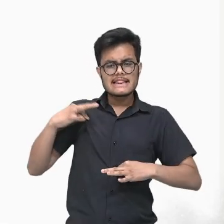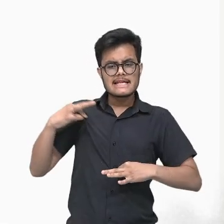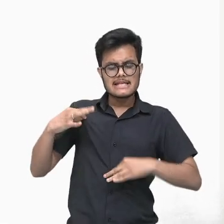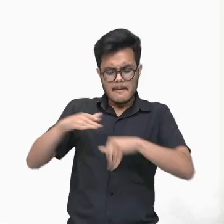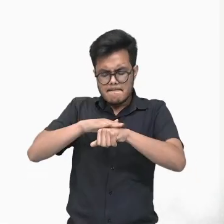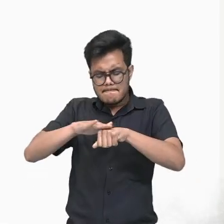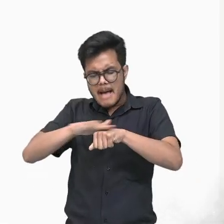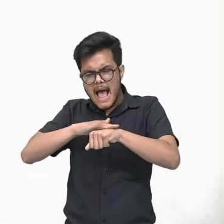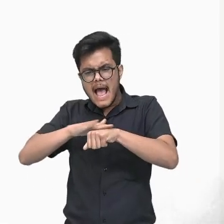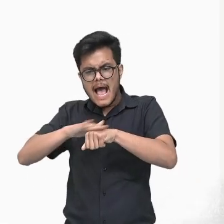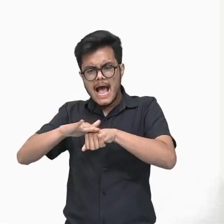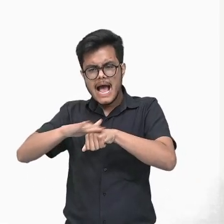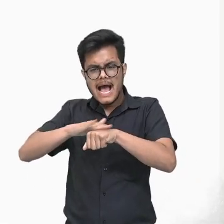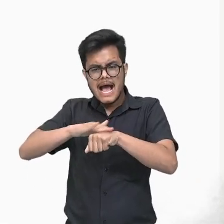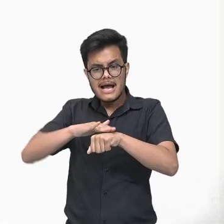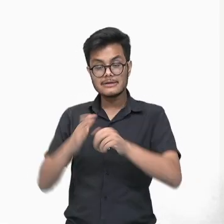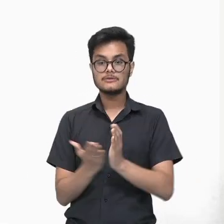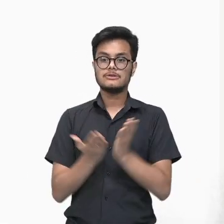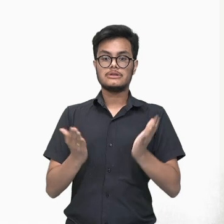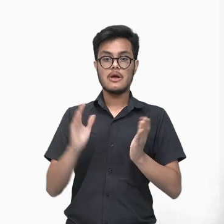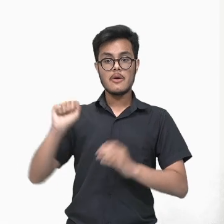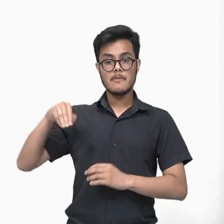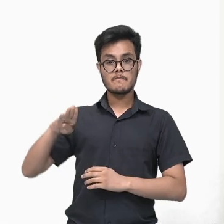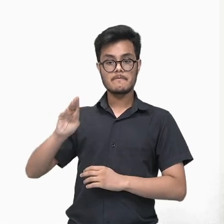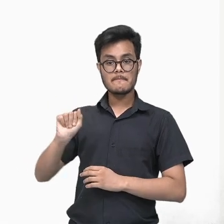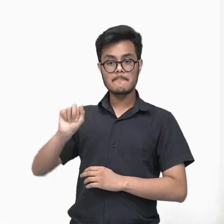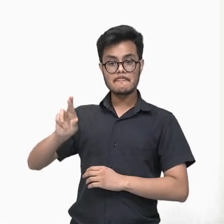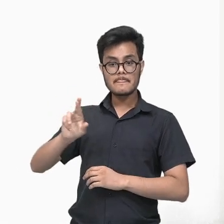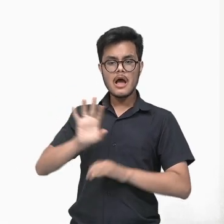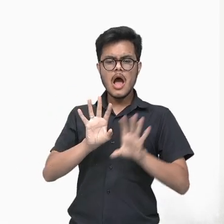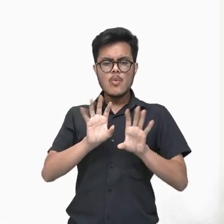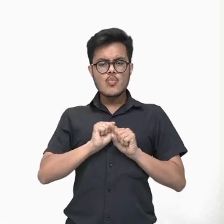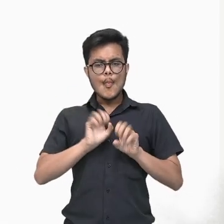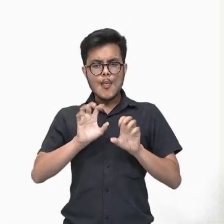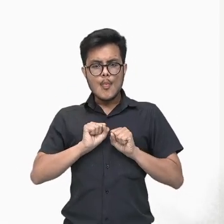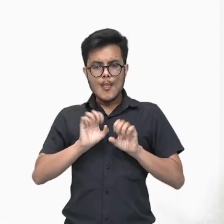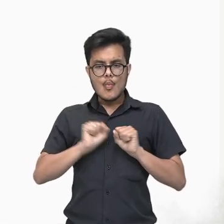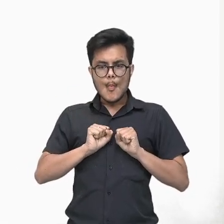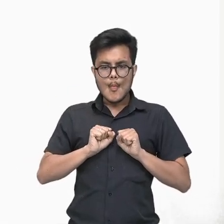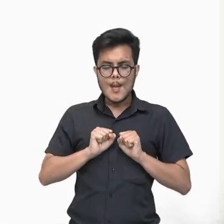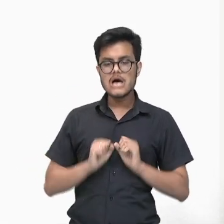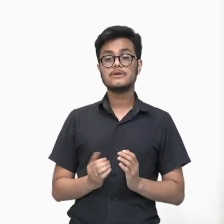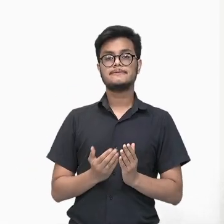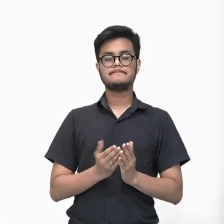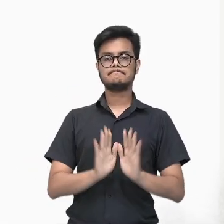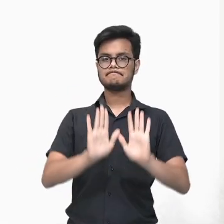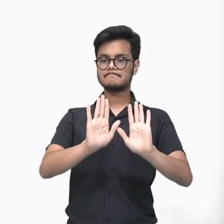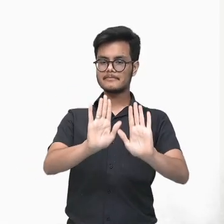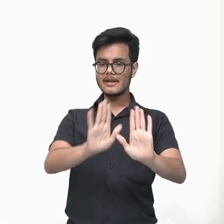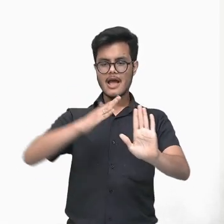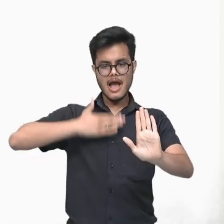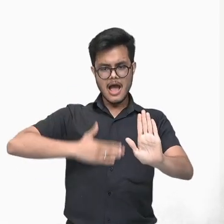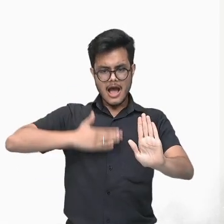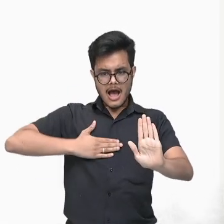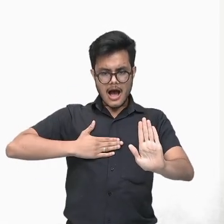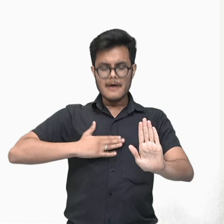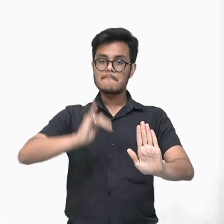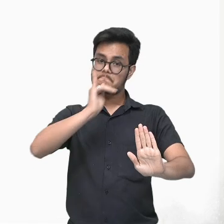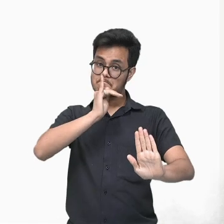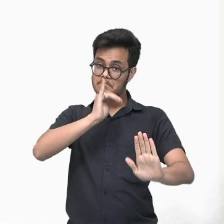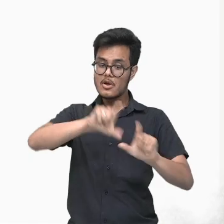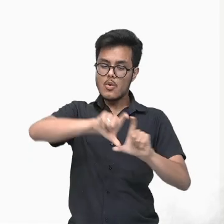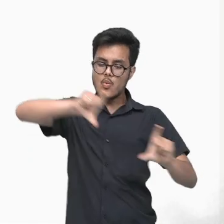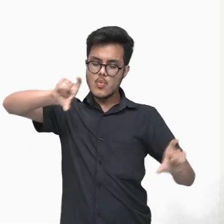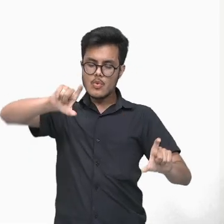após isso, o bastão de ambar adquiria, olha só, primeiro Tales de Mileto pegou um